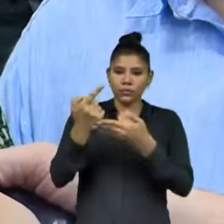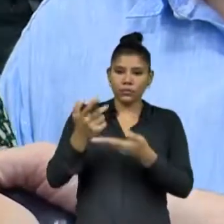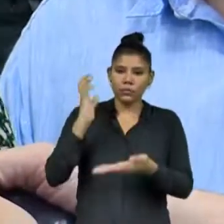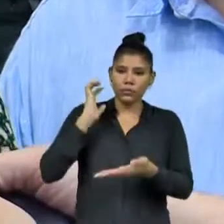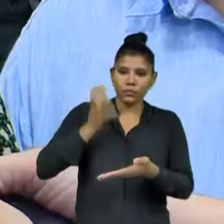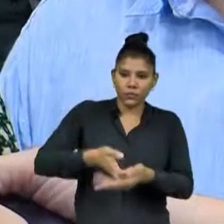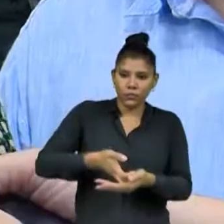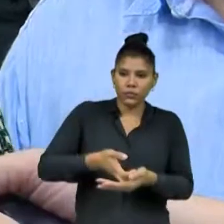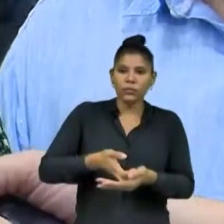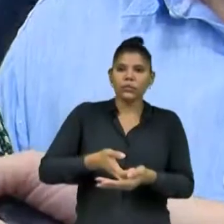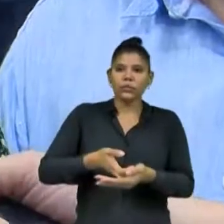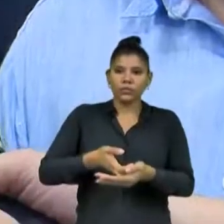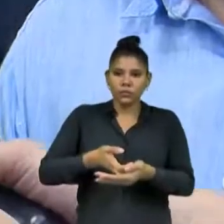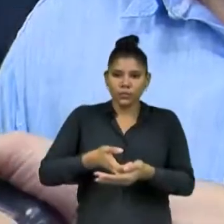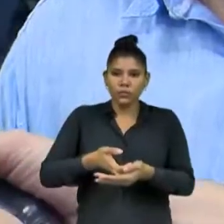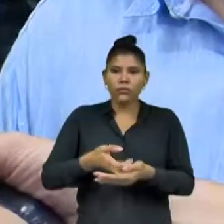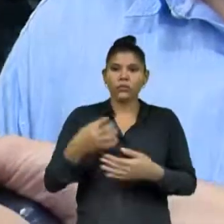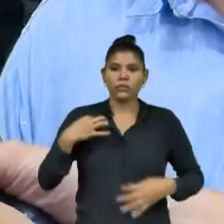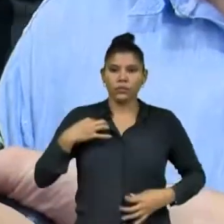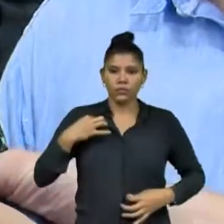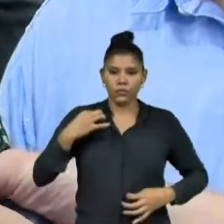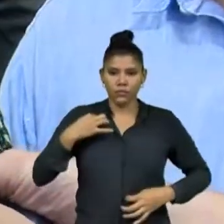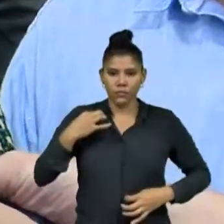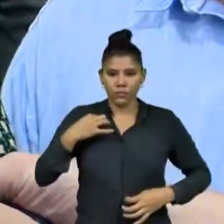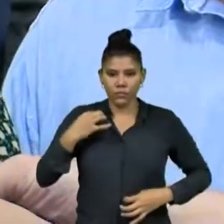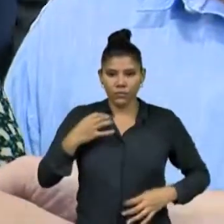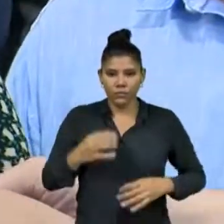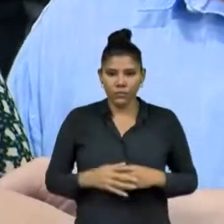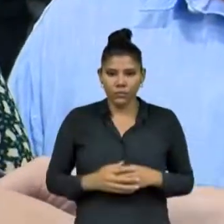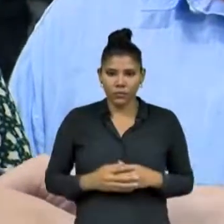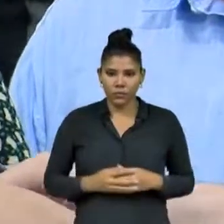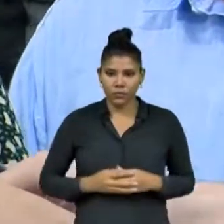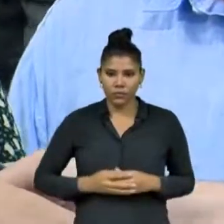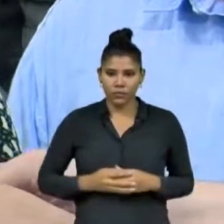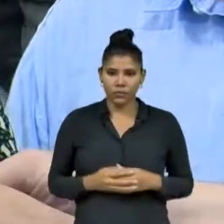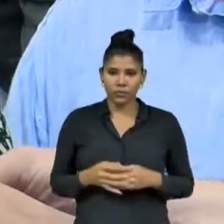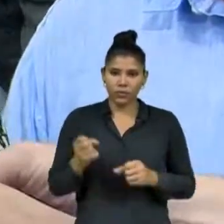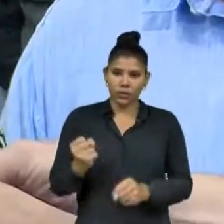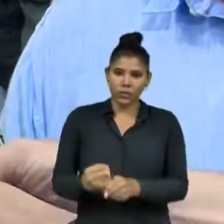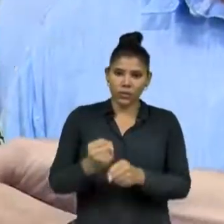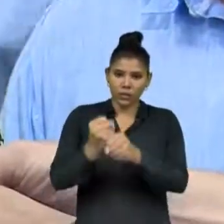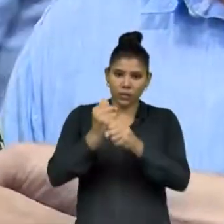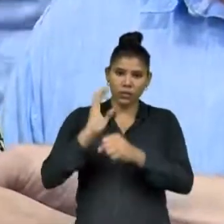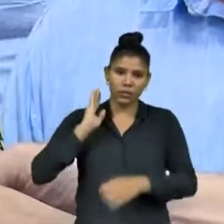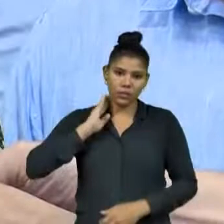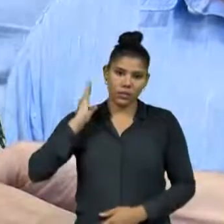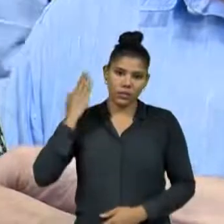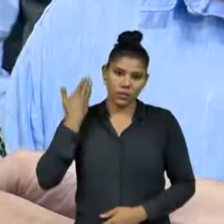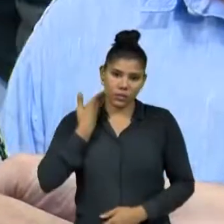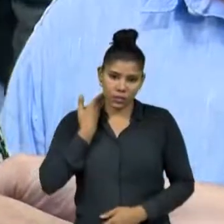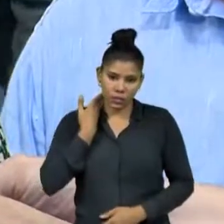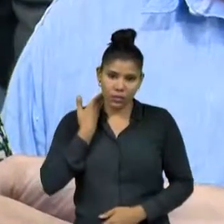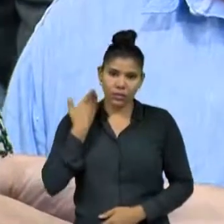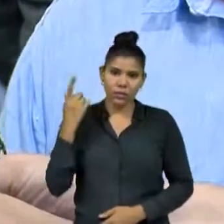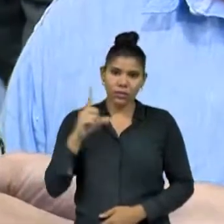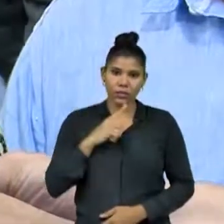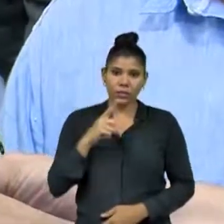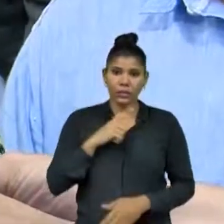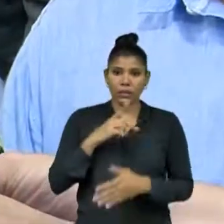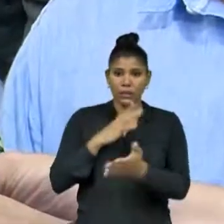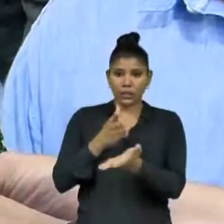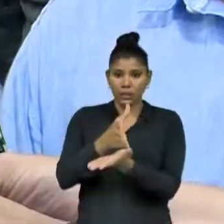equipamentos, fardamento, construção de delegacias, outras tantas ações que